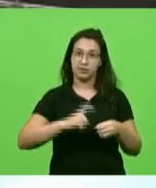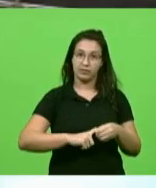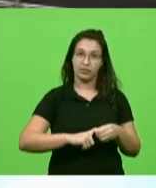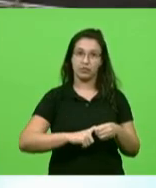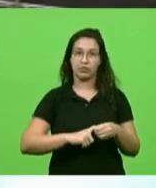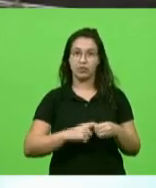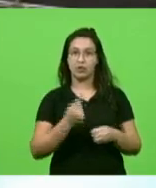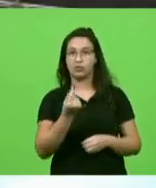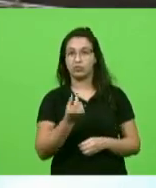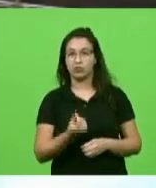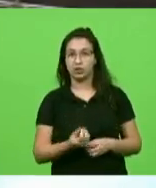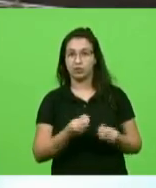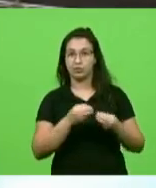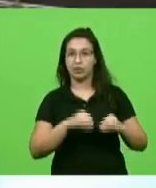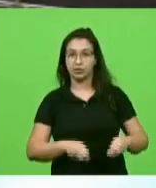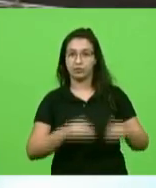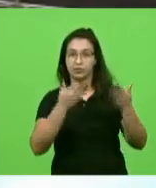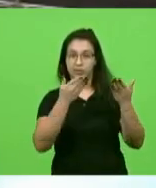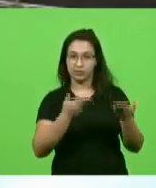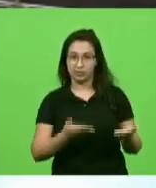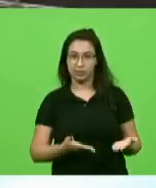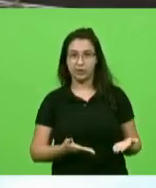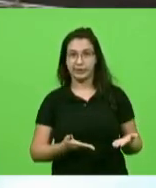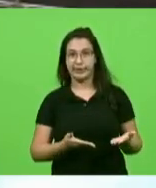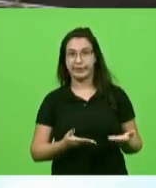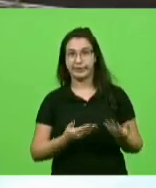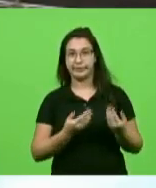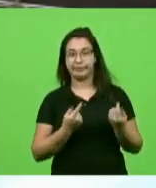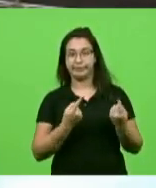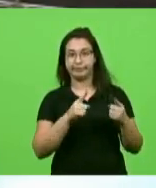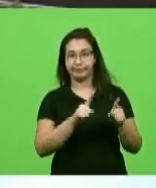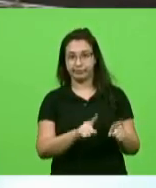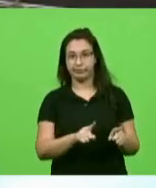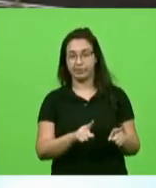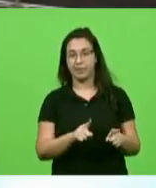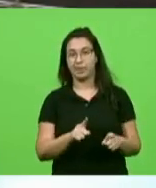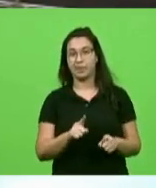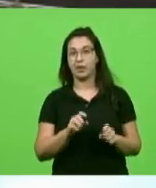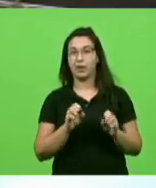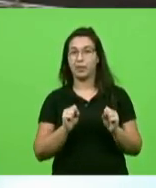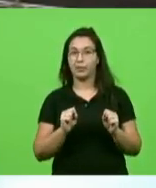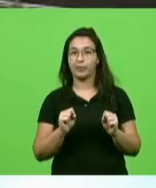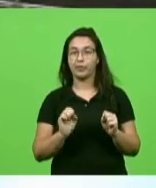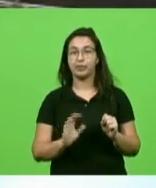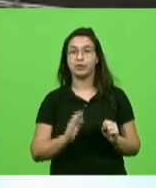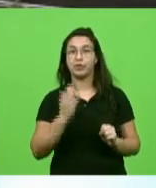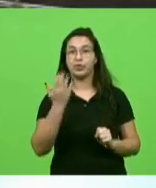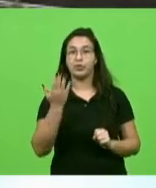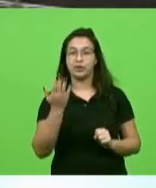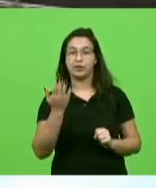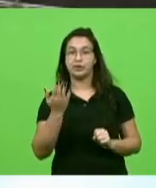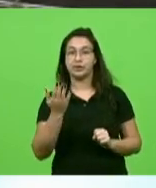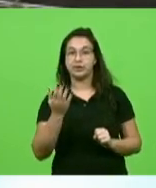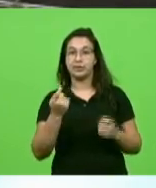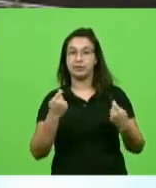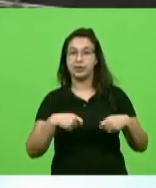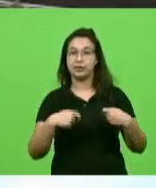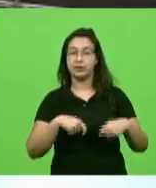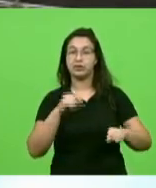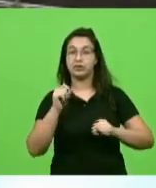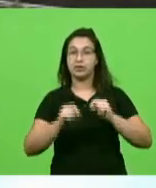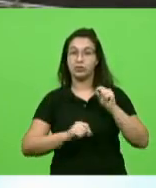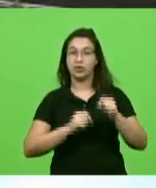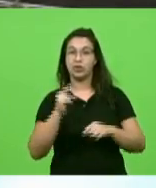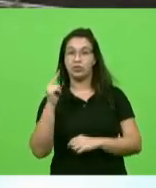os prejuízos a ele causar para que isto possa efetivamente acontecer é necessária e